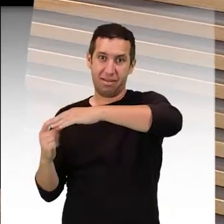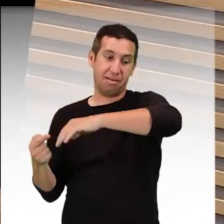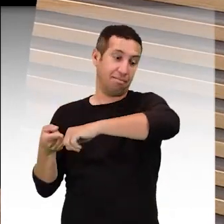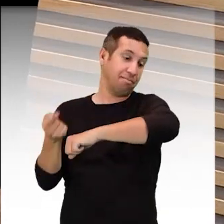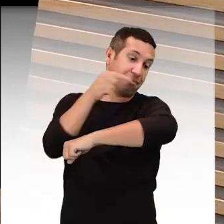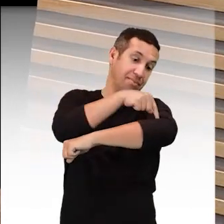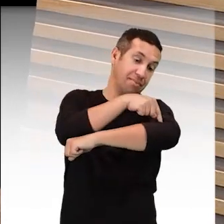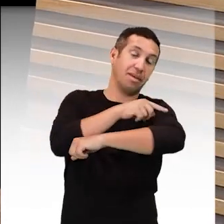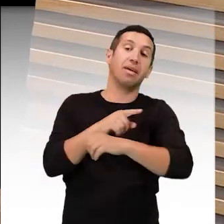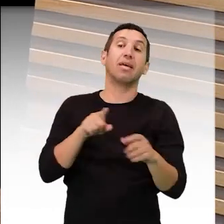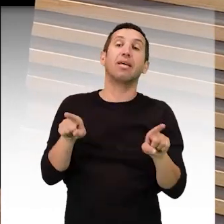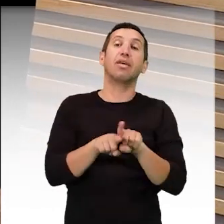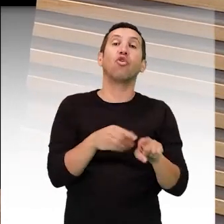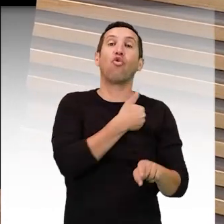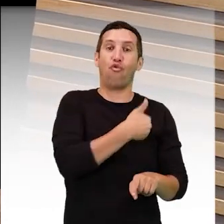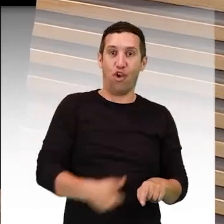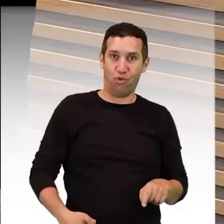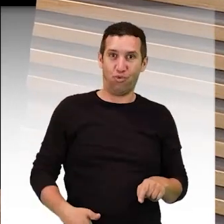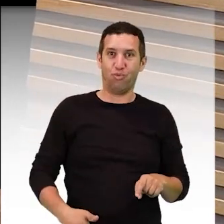empresas e o Estado.